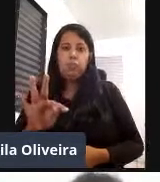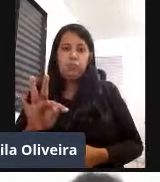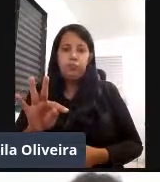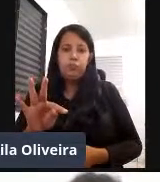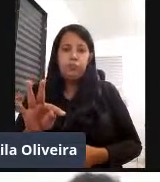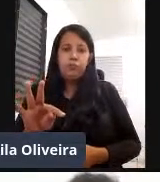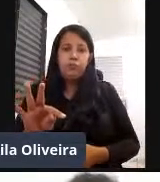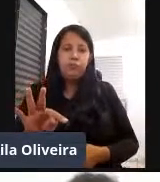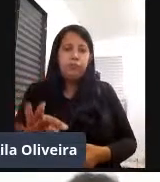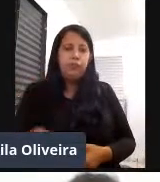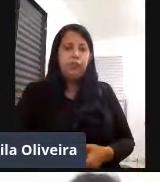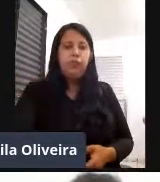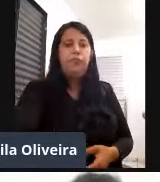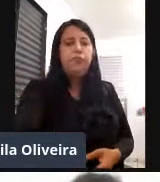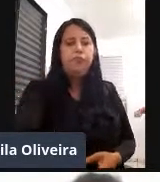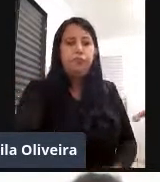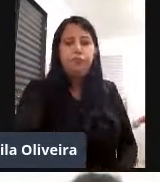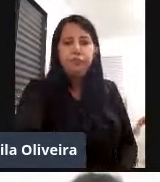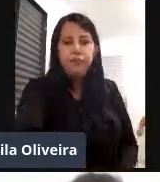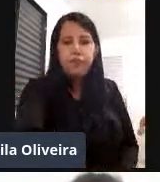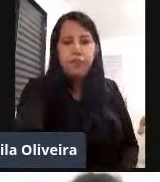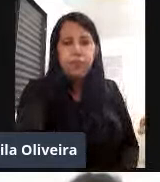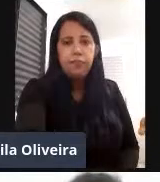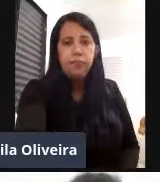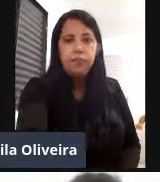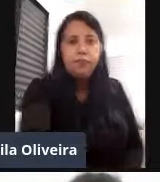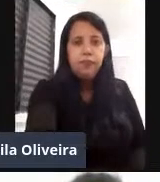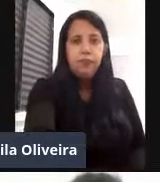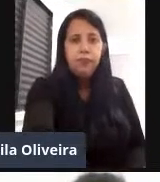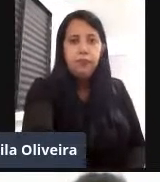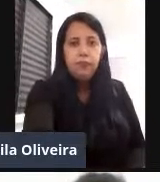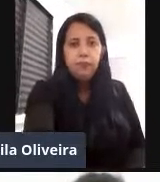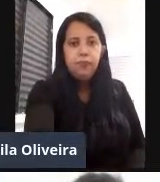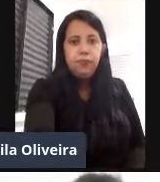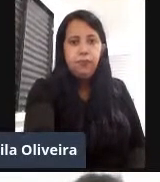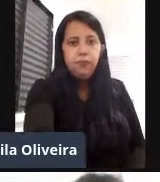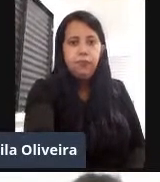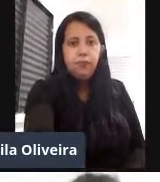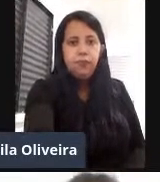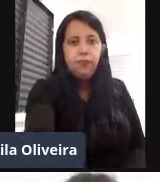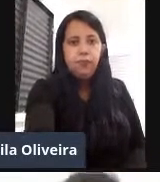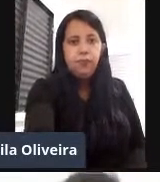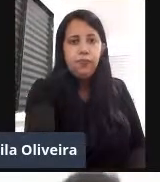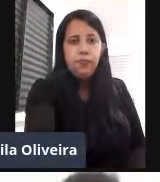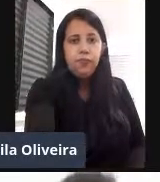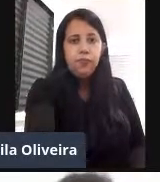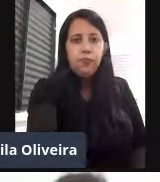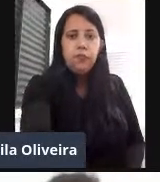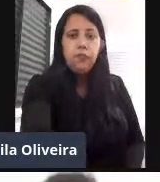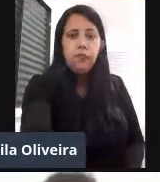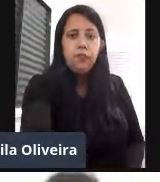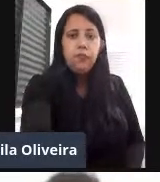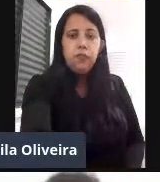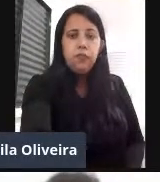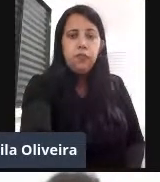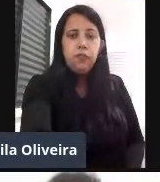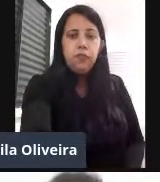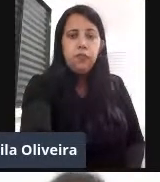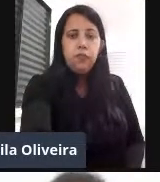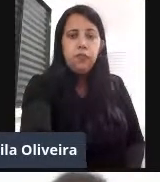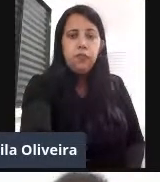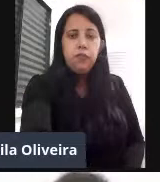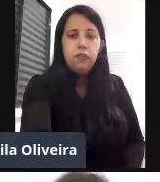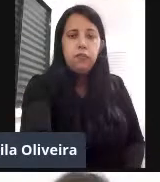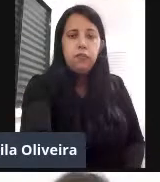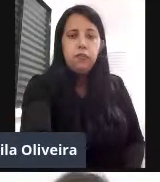Que a gente também pode utilizar o termo aqui, o sinal de menos, ou então a palavra não. Então, vamos fazer